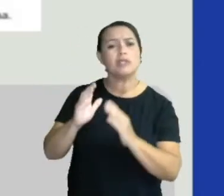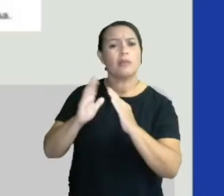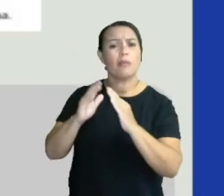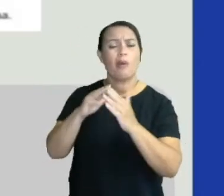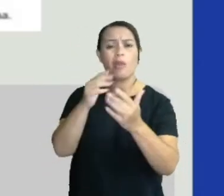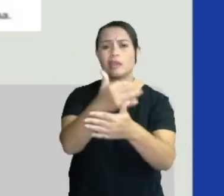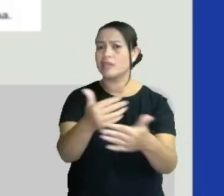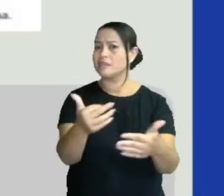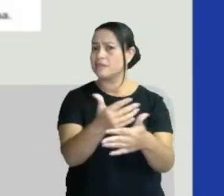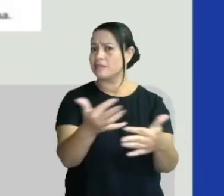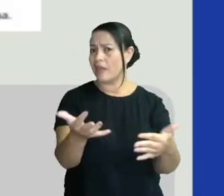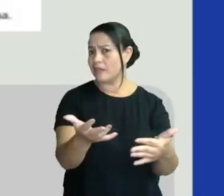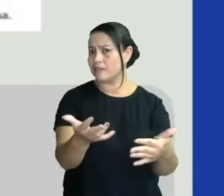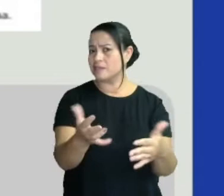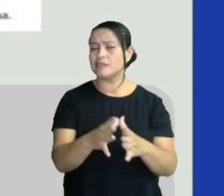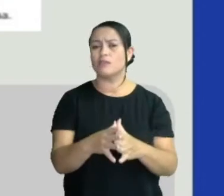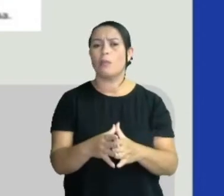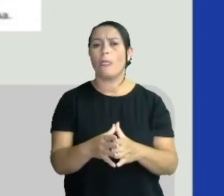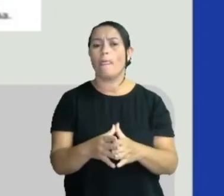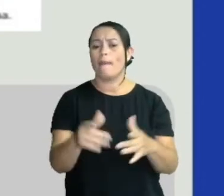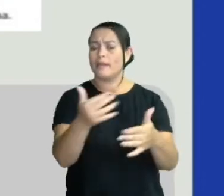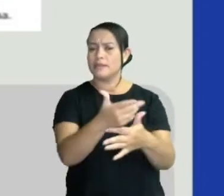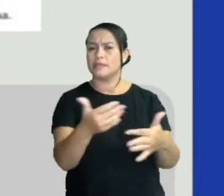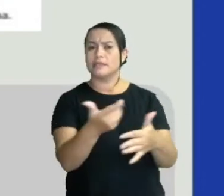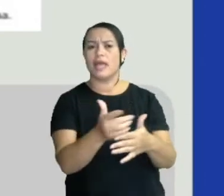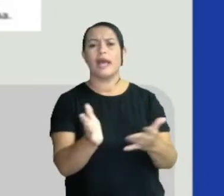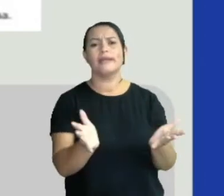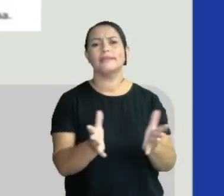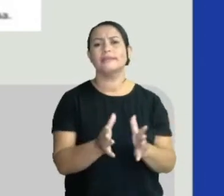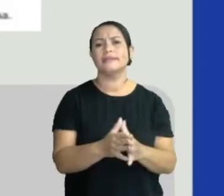cidades. As cidades não eram bem